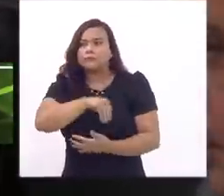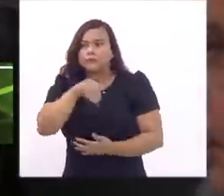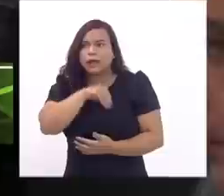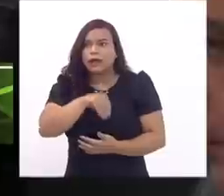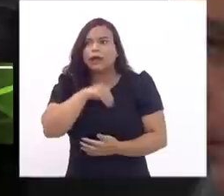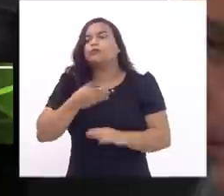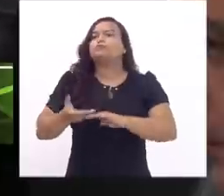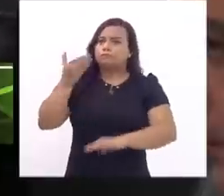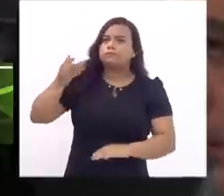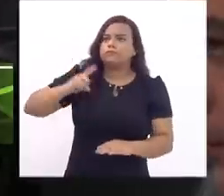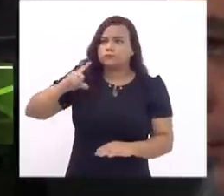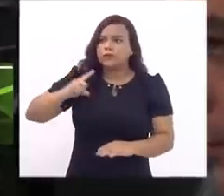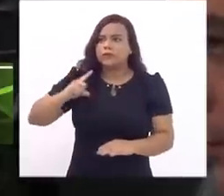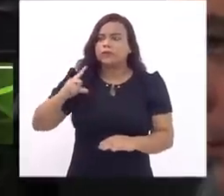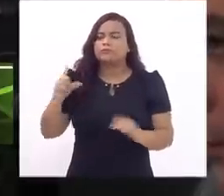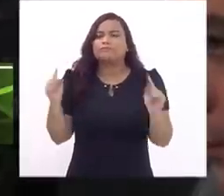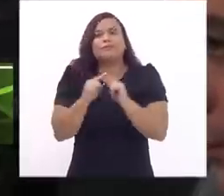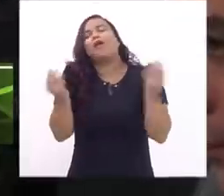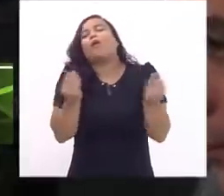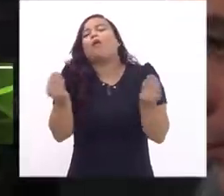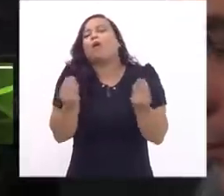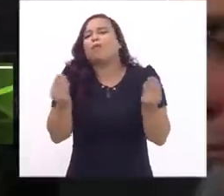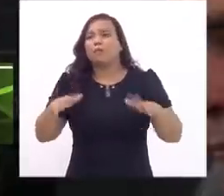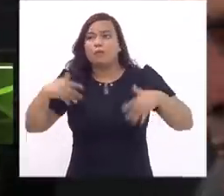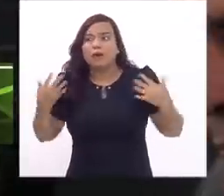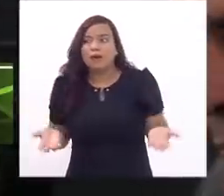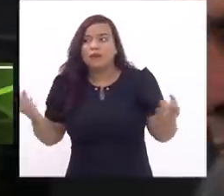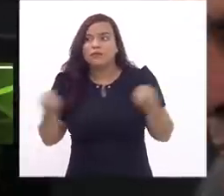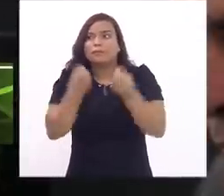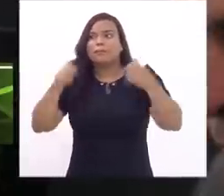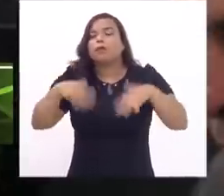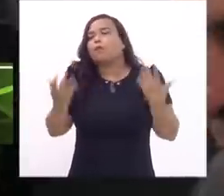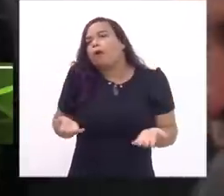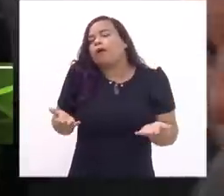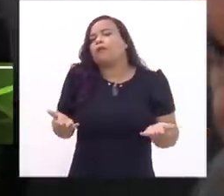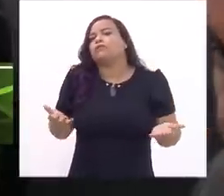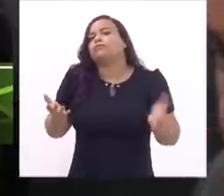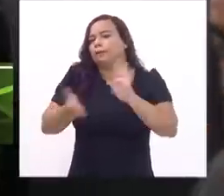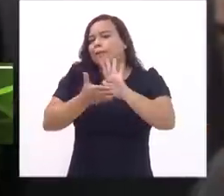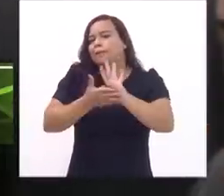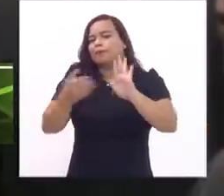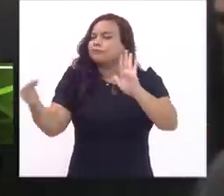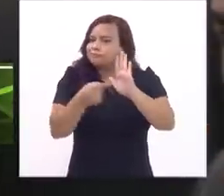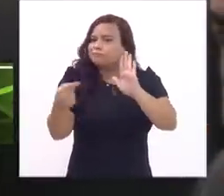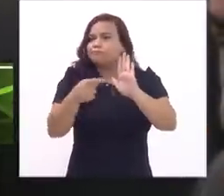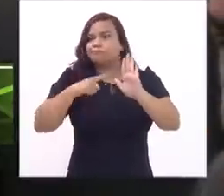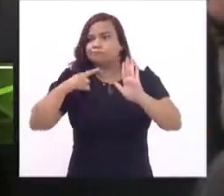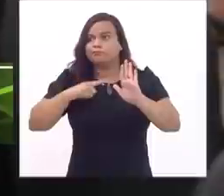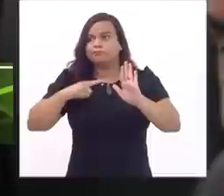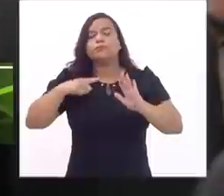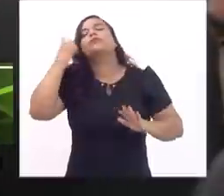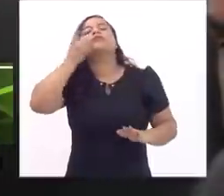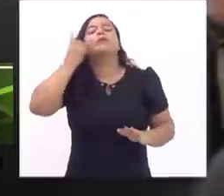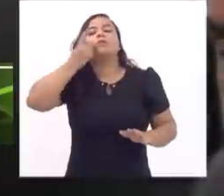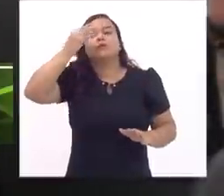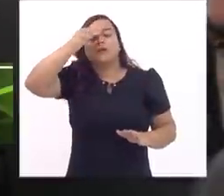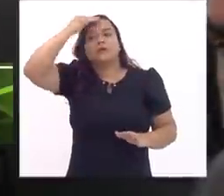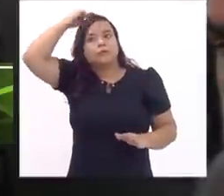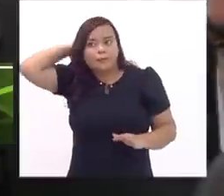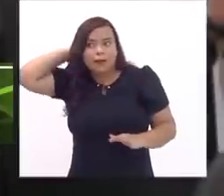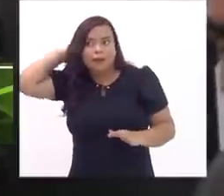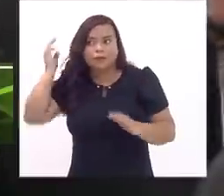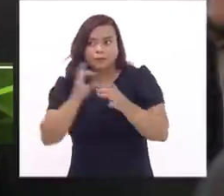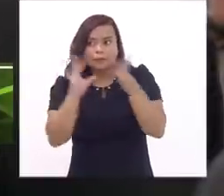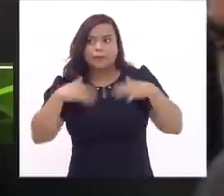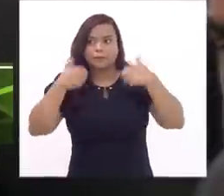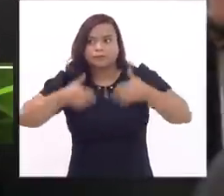seriam encaixados aonde, como, quando, qual é o impacto disso? Esta proposta aqui... Deputado Márcio, não tem como, me permitam uma não parte. Tem